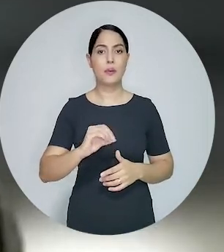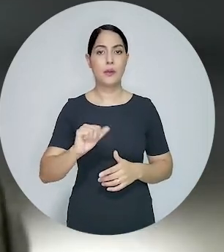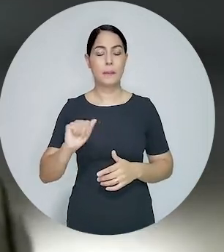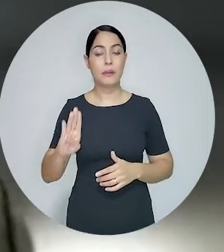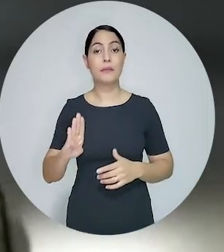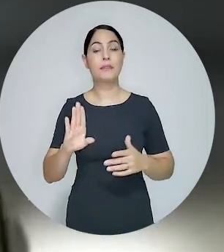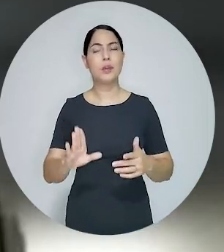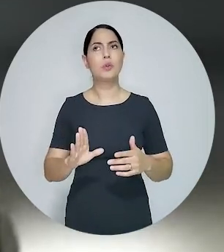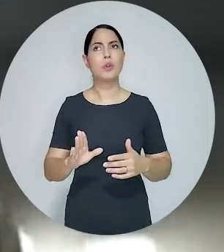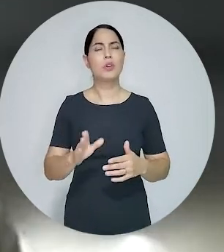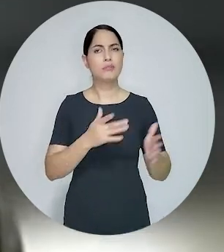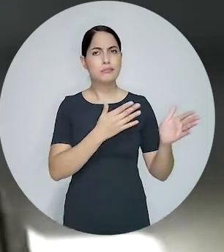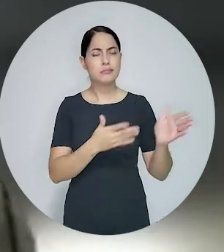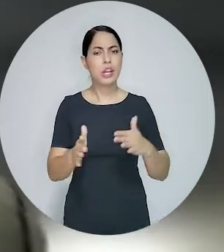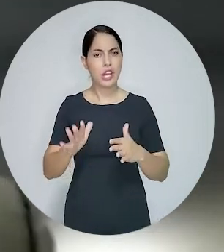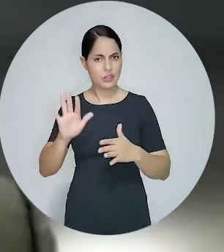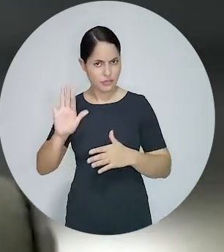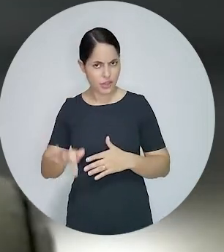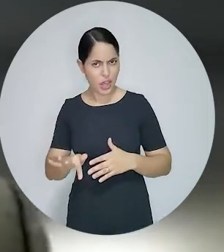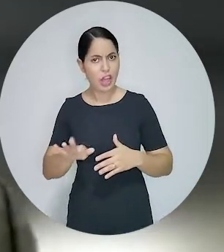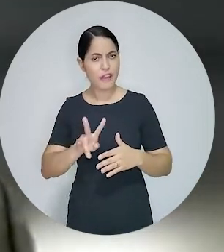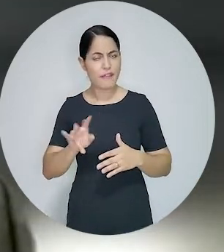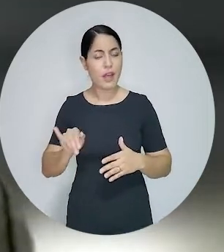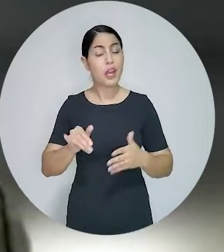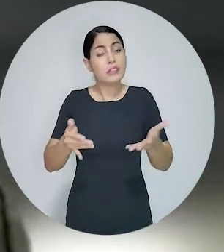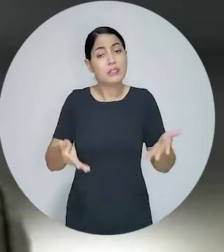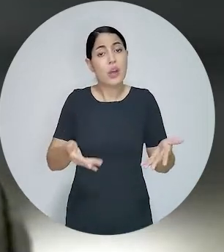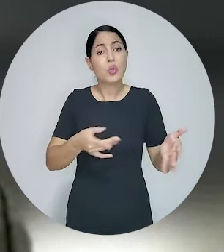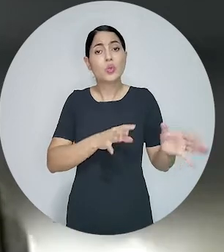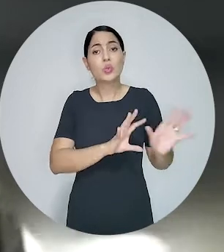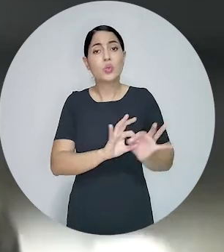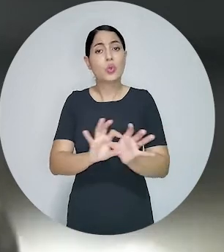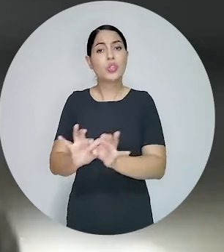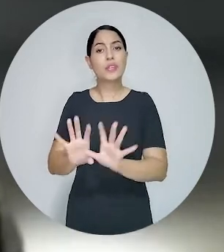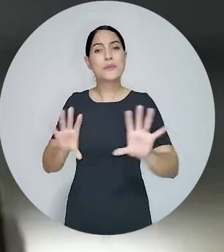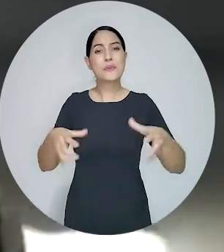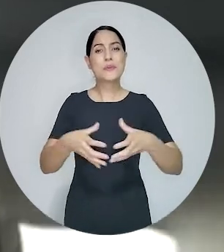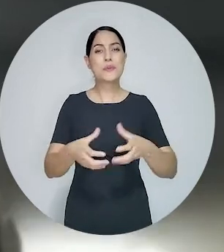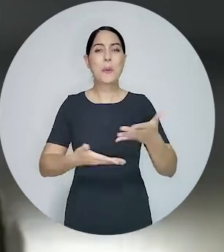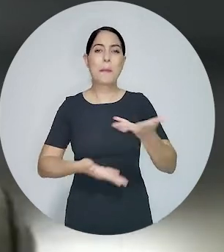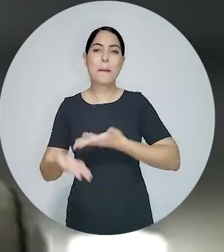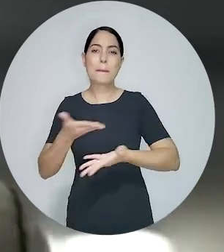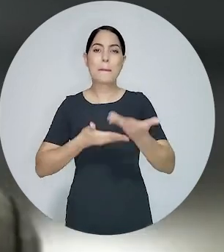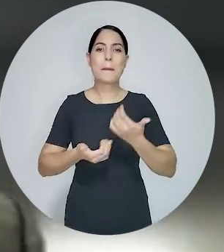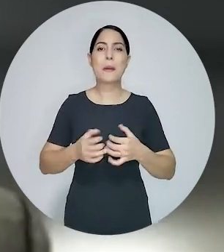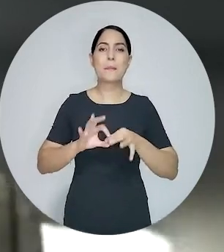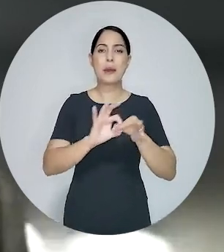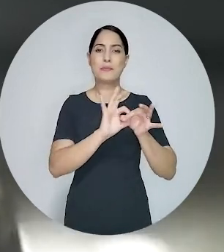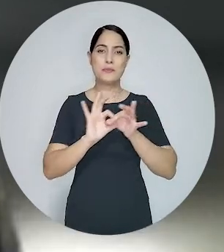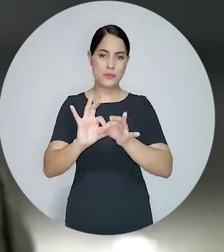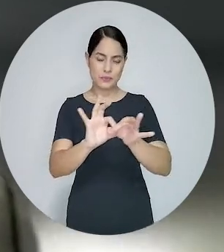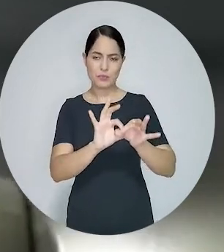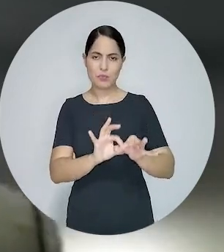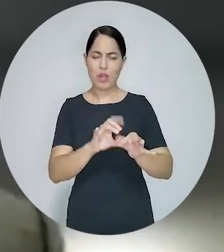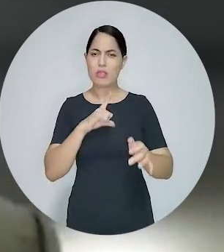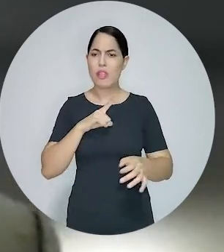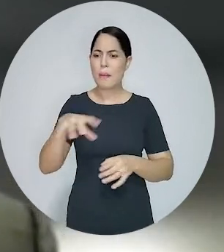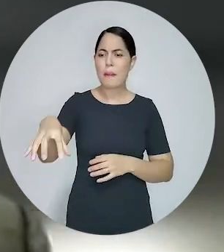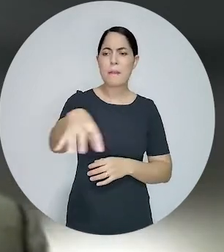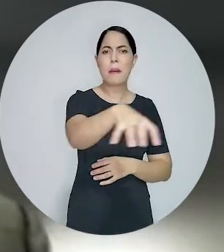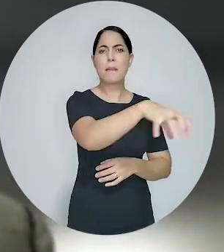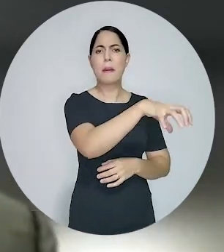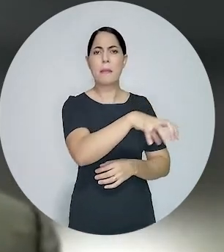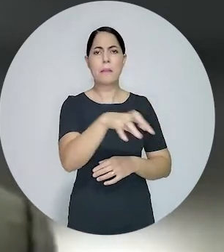Chegando ao final da gestão, com a OAB sendo bem representada em juízo, através de uma equipe de trabalho conjunto entre todas as